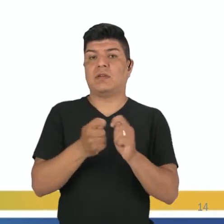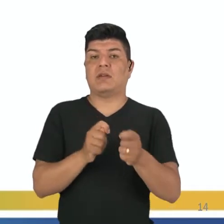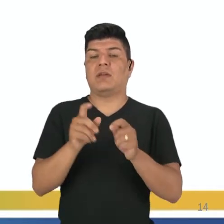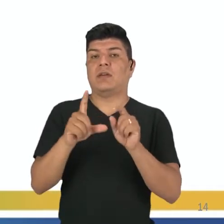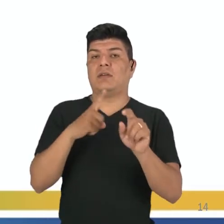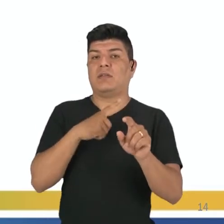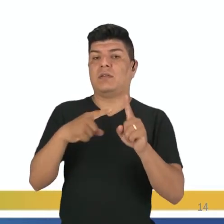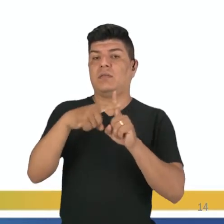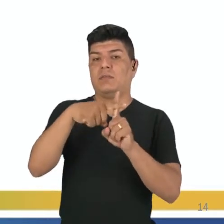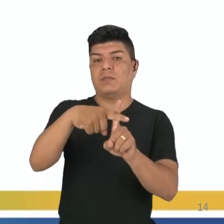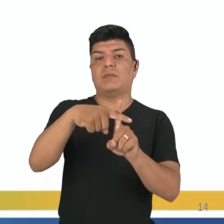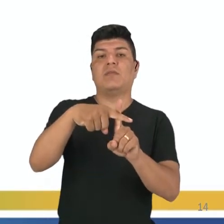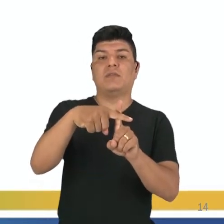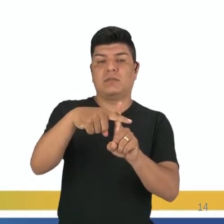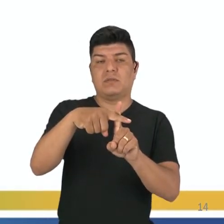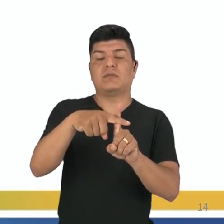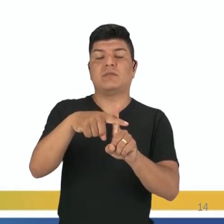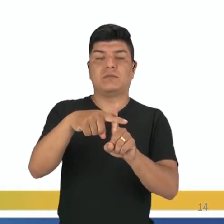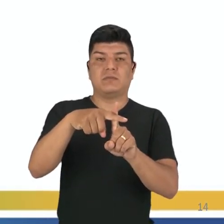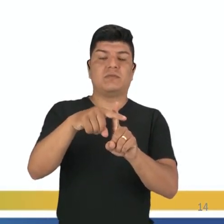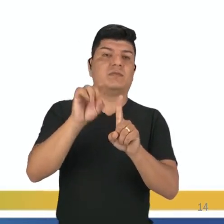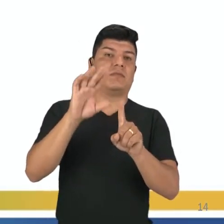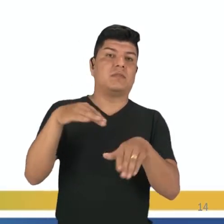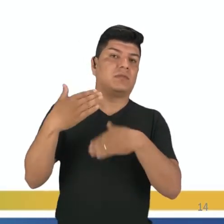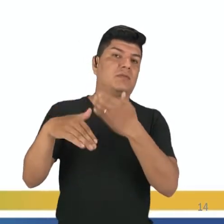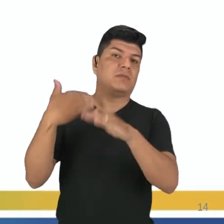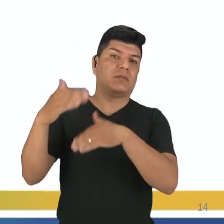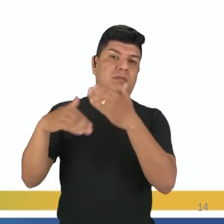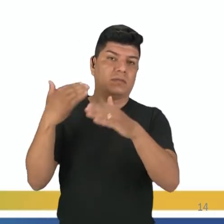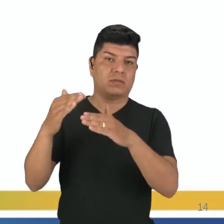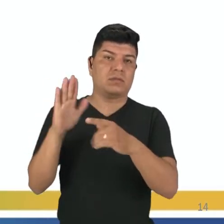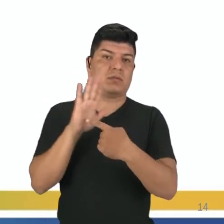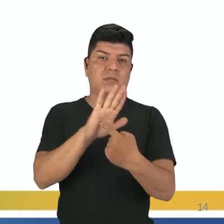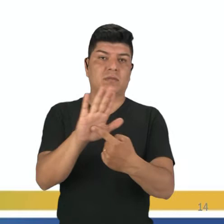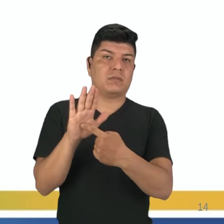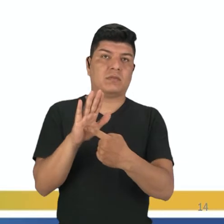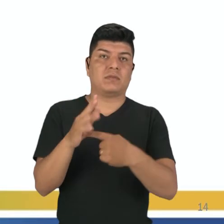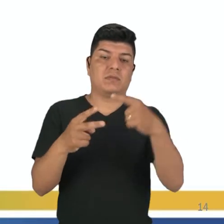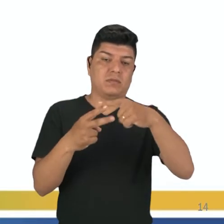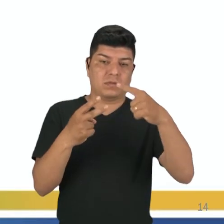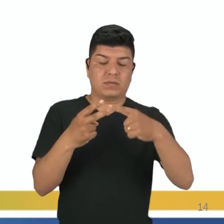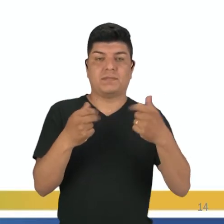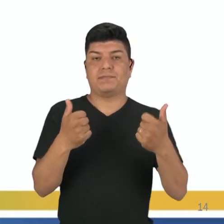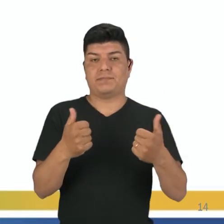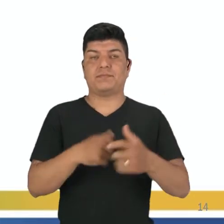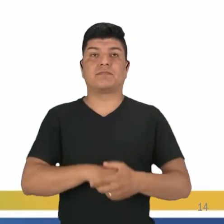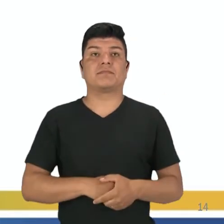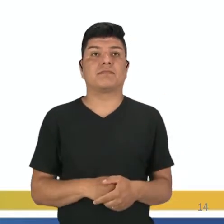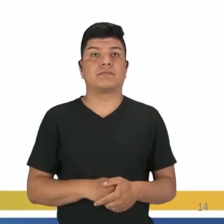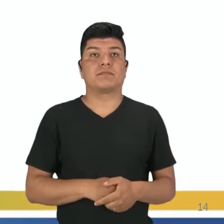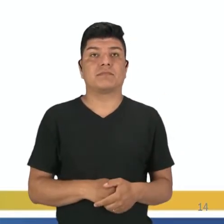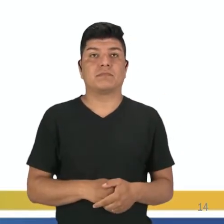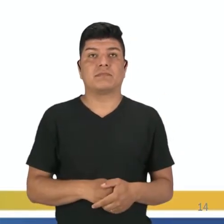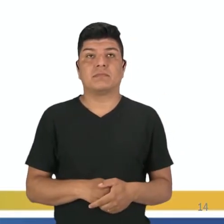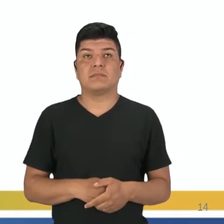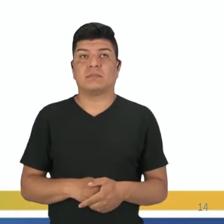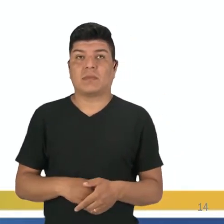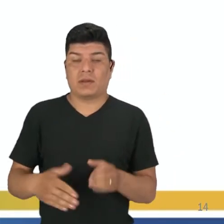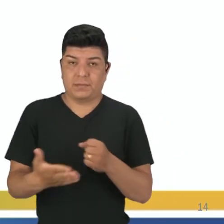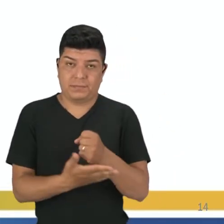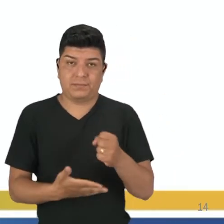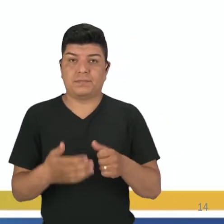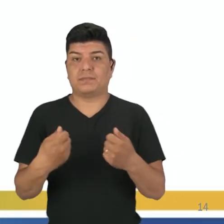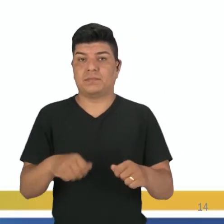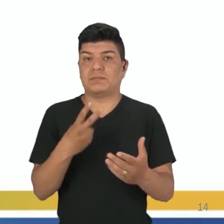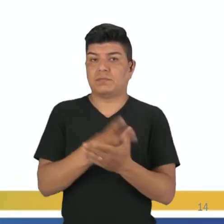domínios positivos, né, só se desenvolve ou só se apresenta nesses dois quadrantes. Então, a base